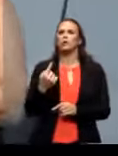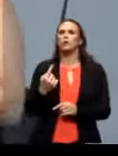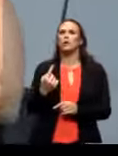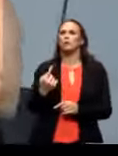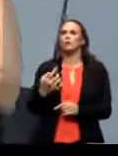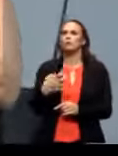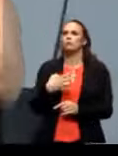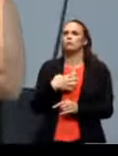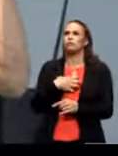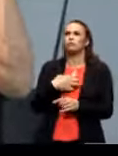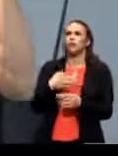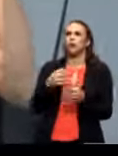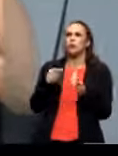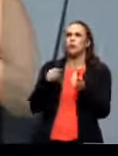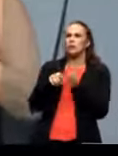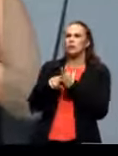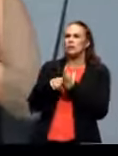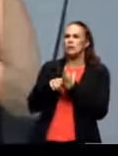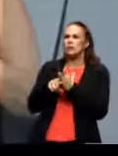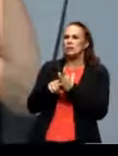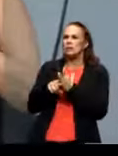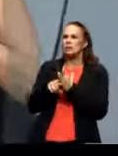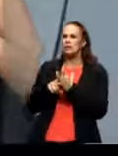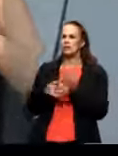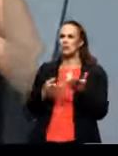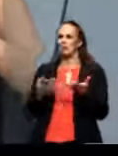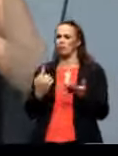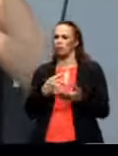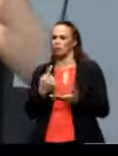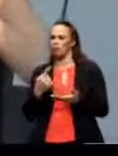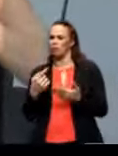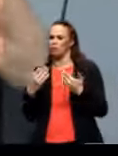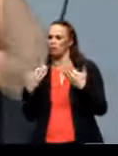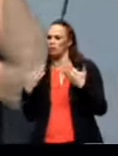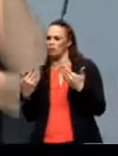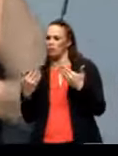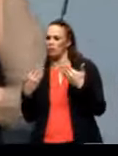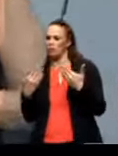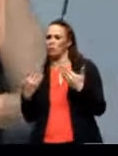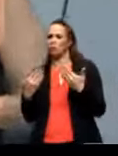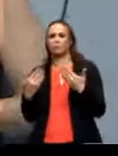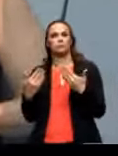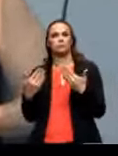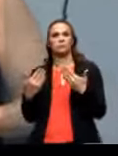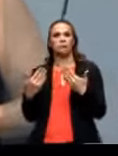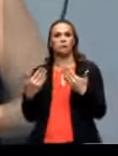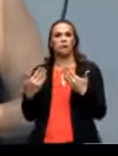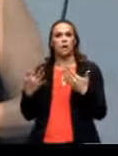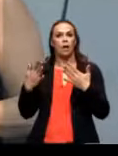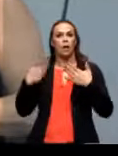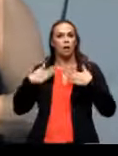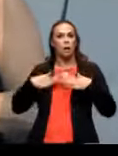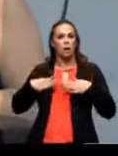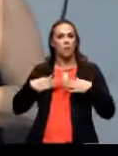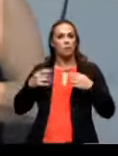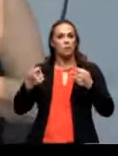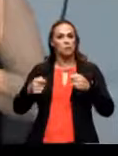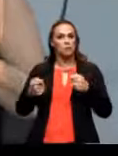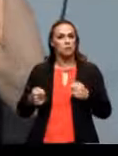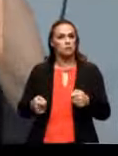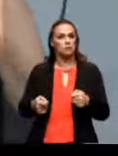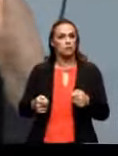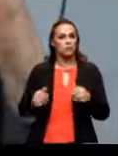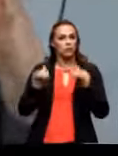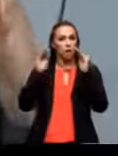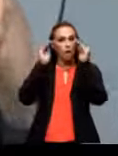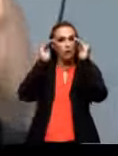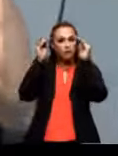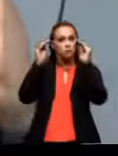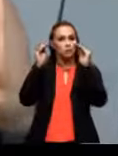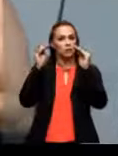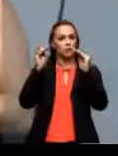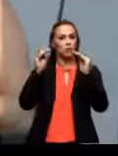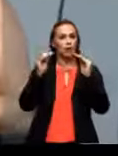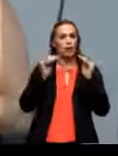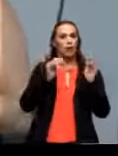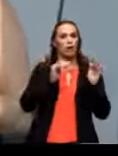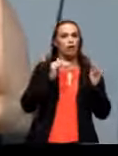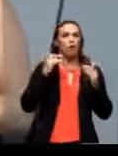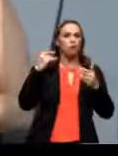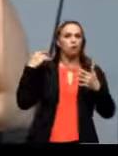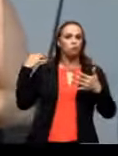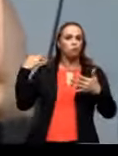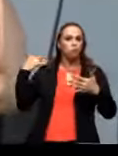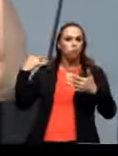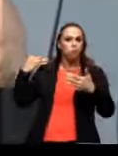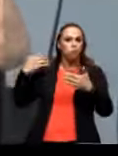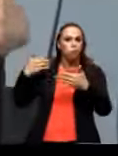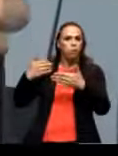tem que respeitar o tempo, né? Por exemplo, na atualidade hoje, a gente tem muito mais condição de perceber essas evidências,